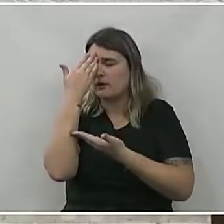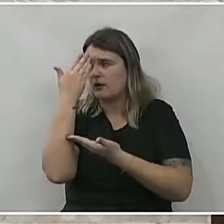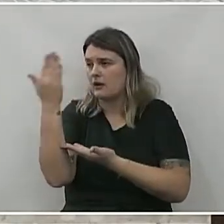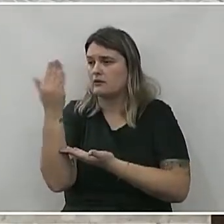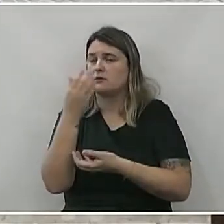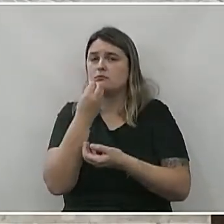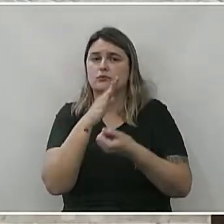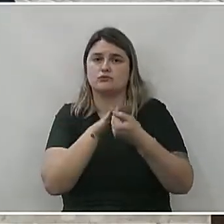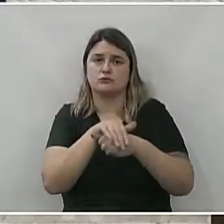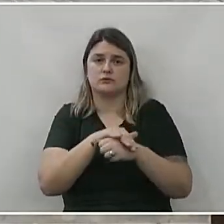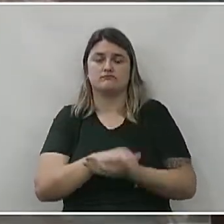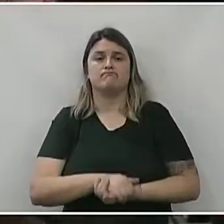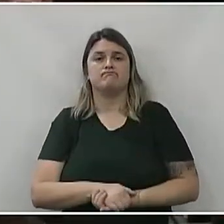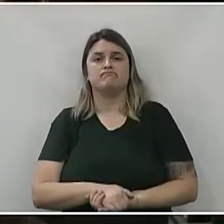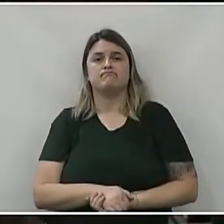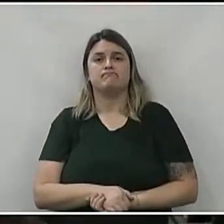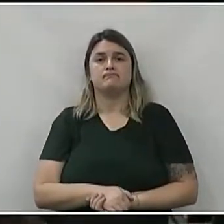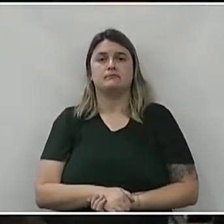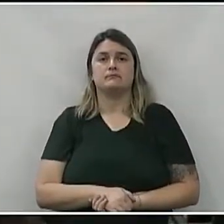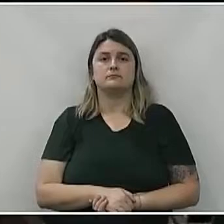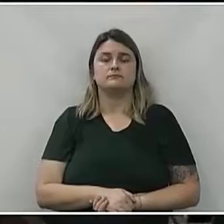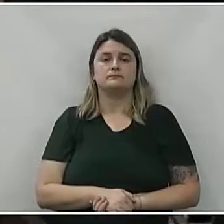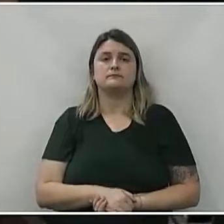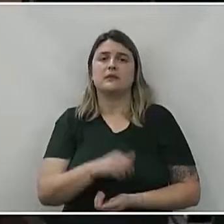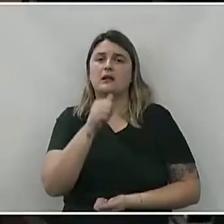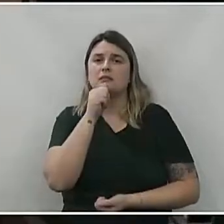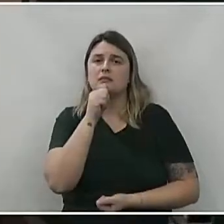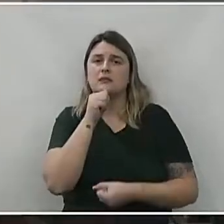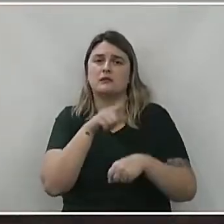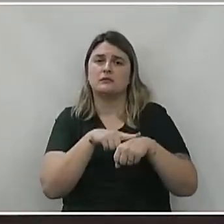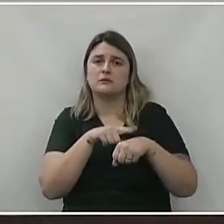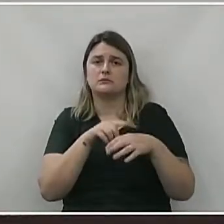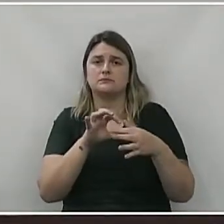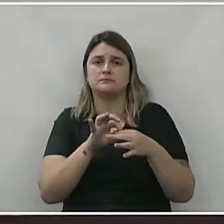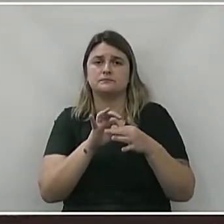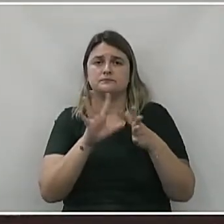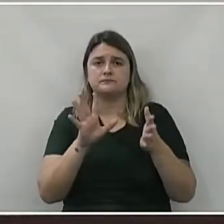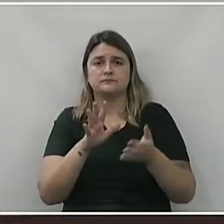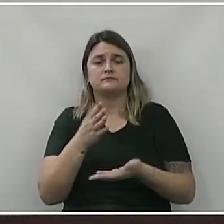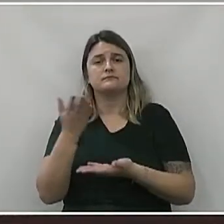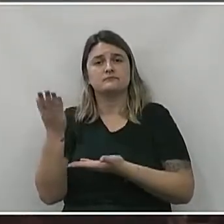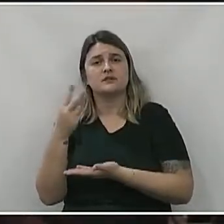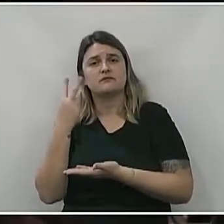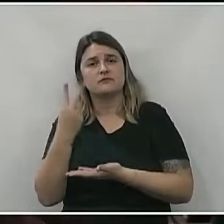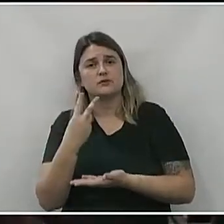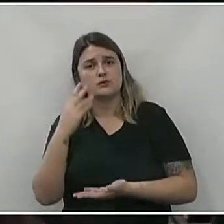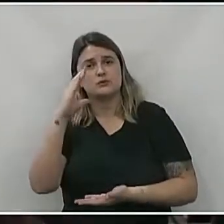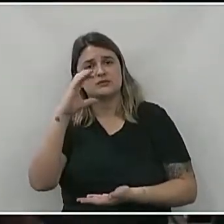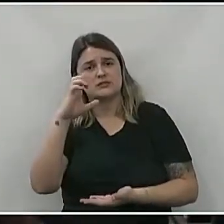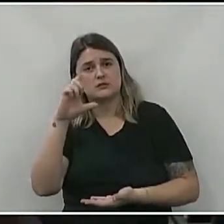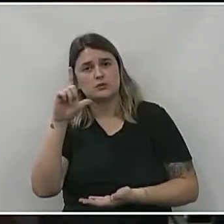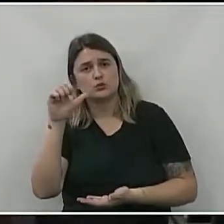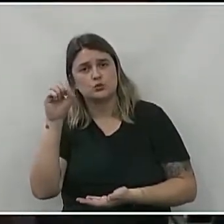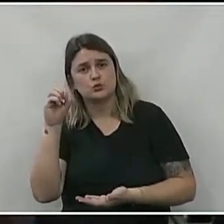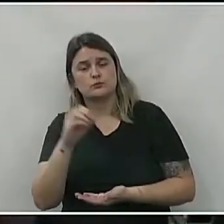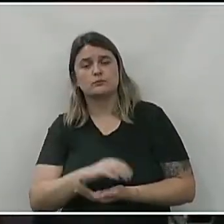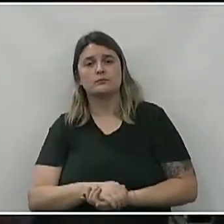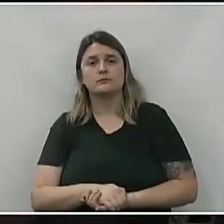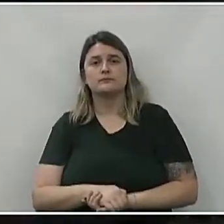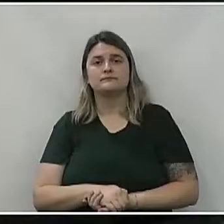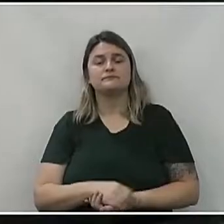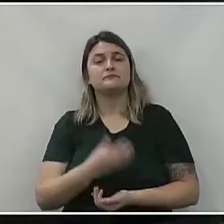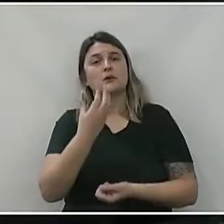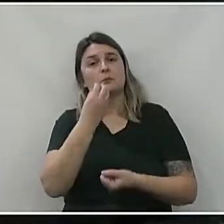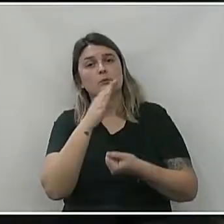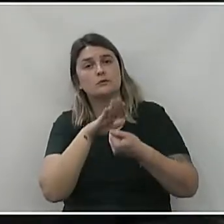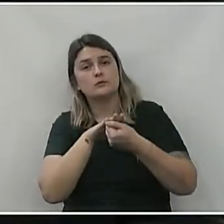Muito boa noite. A palavra continua em aberto. Com a palavra, vereador Celso Rocha.